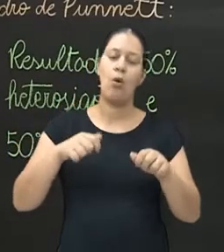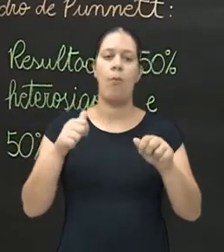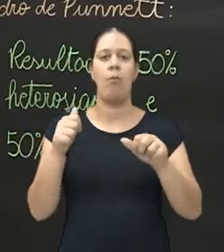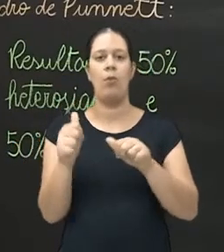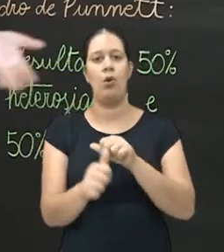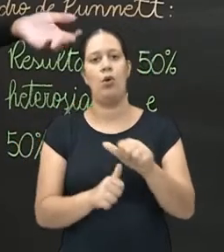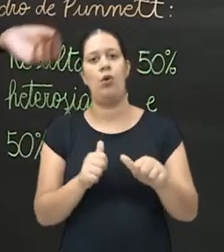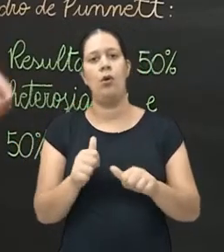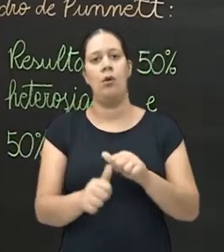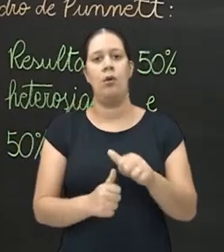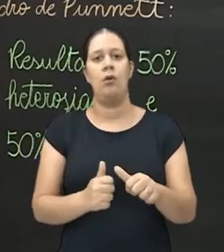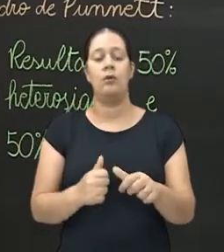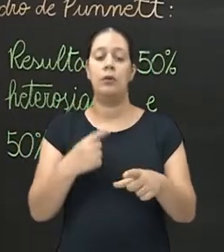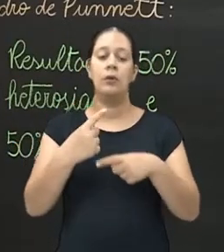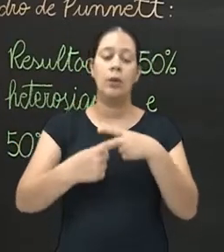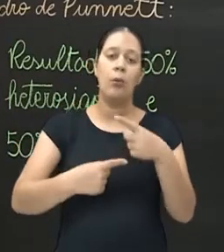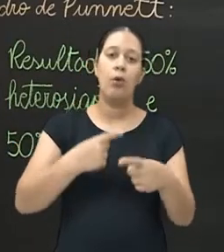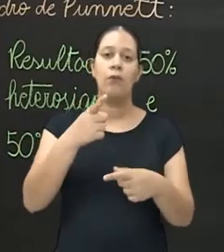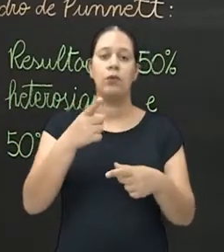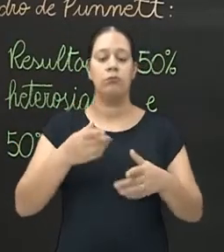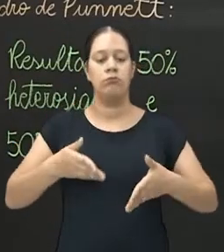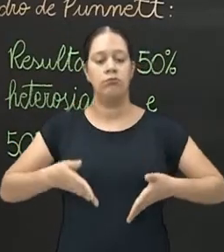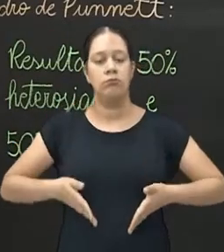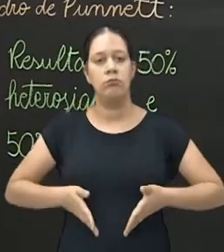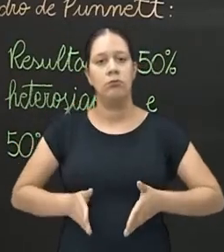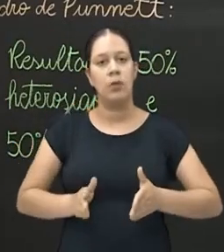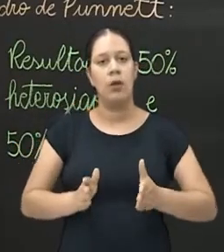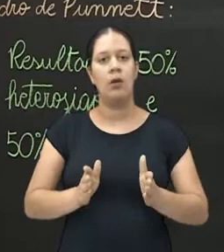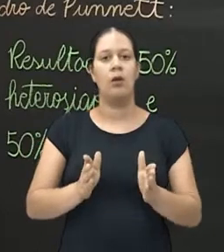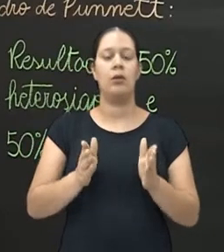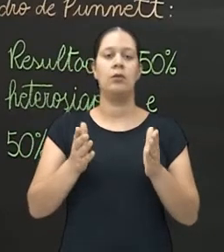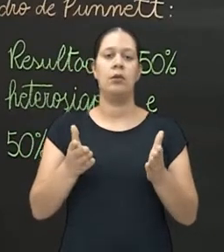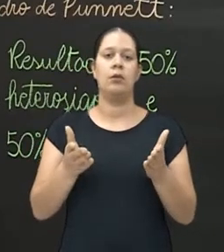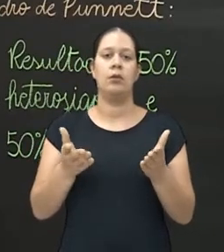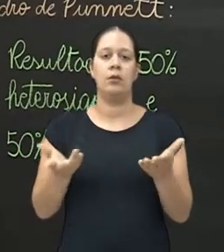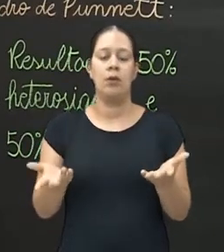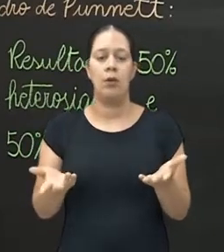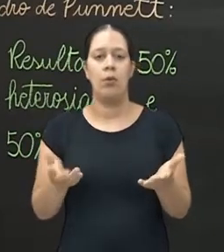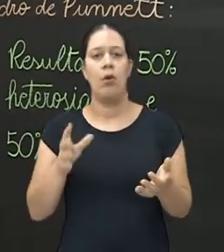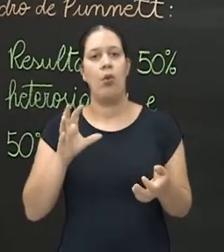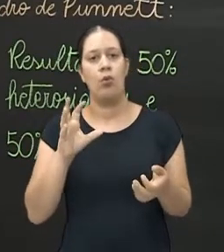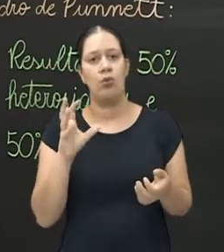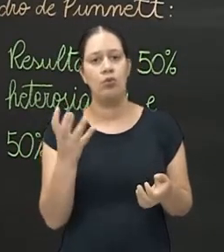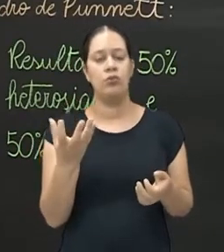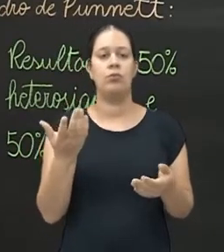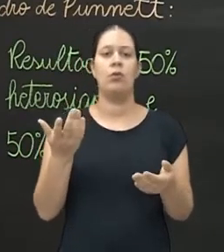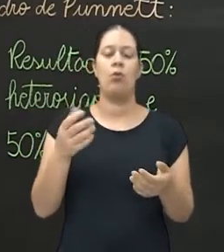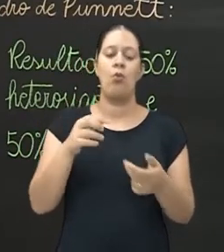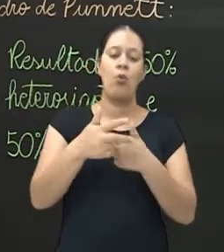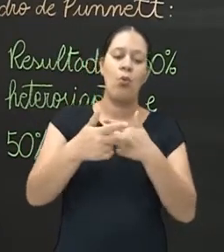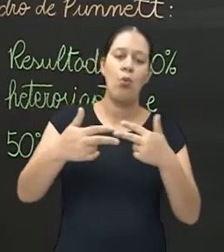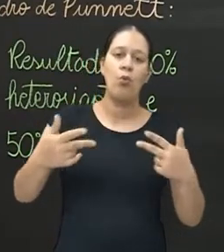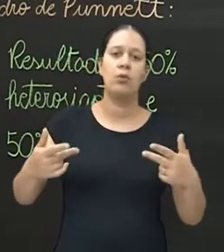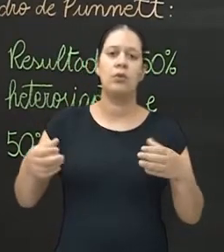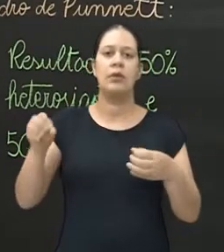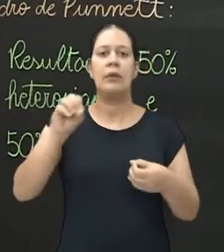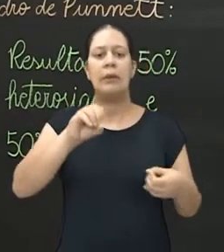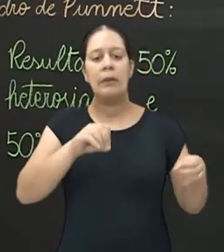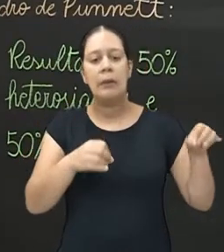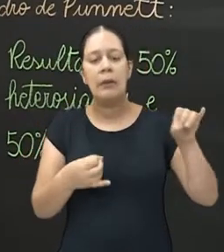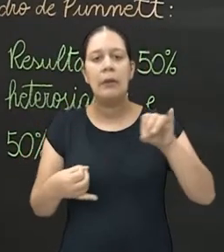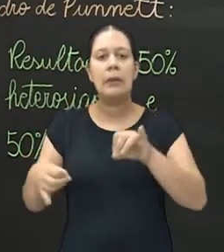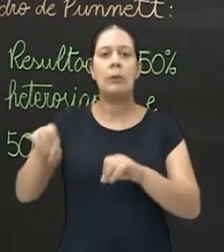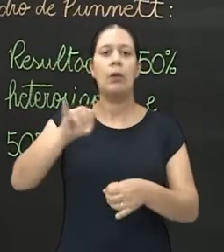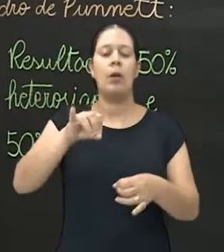Até mesmo depois que você nasceu. Por exemplo, se você for exposto a uma radiação, a algum produto químico, ele pode levar a uma quebra no